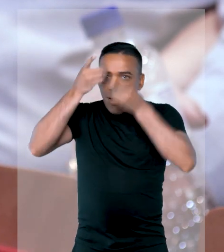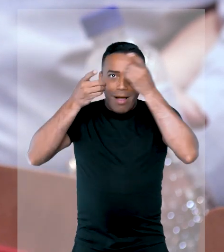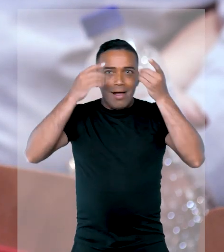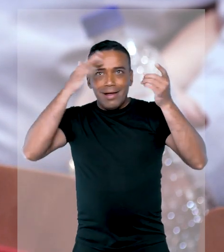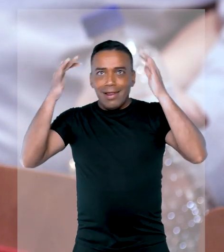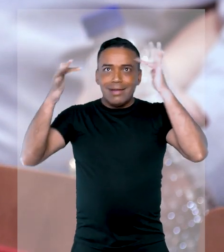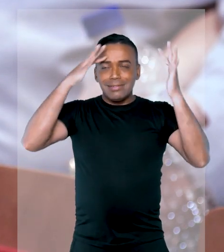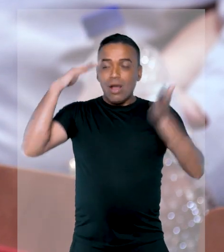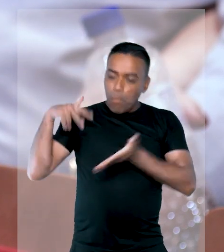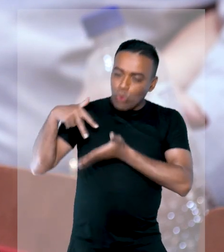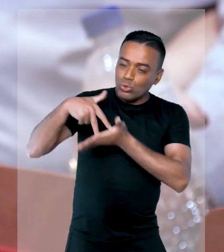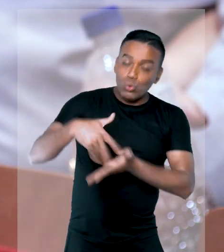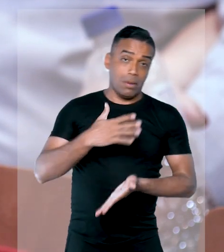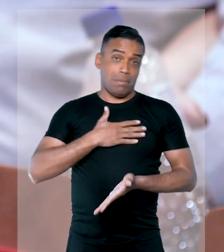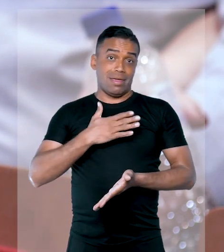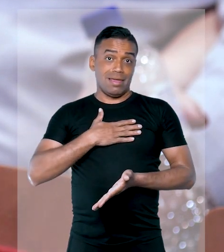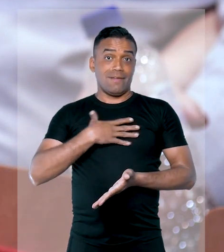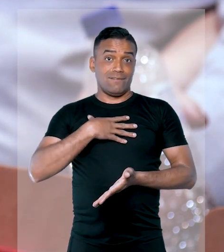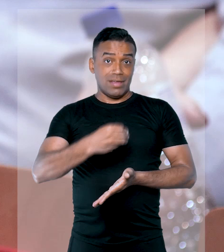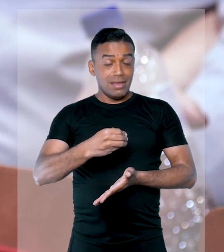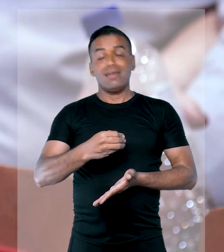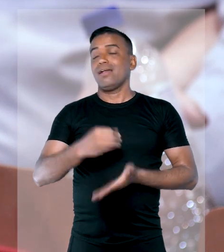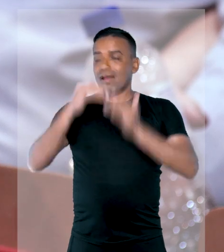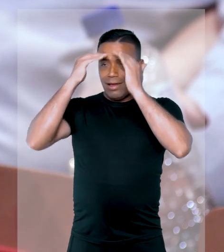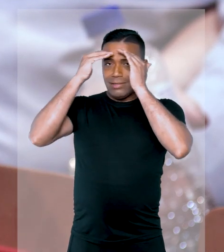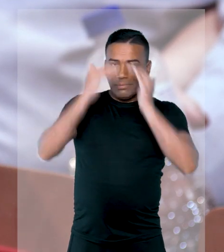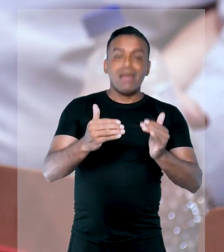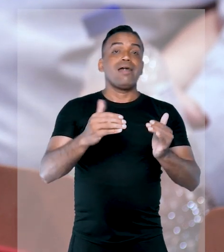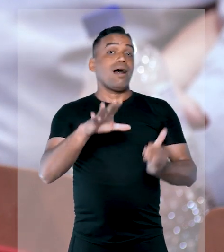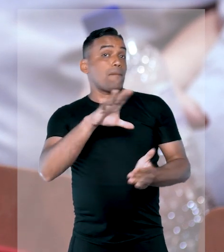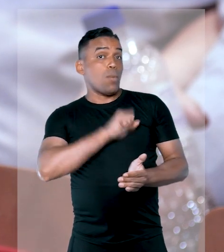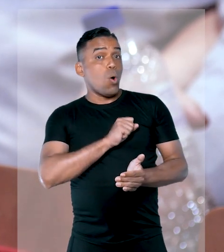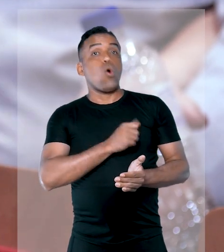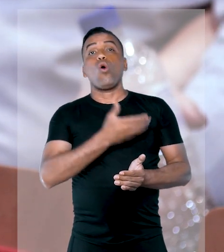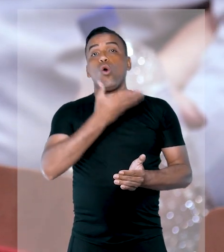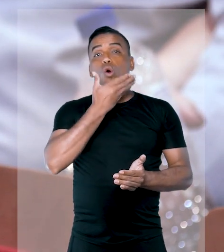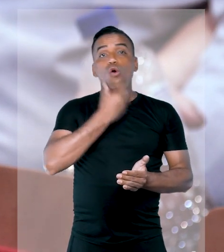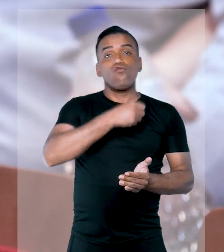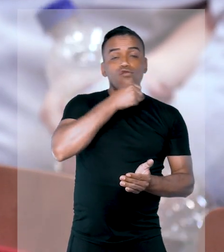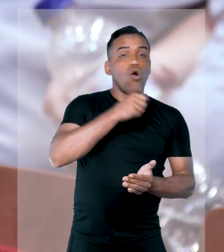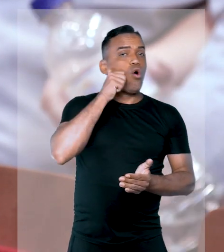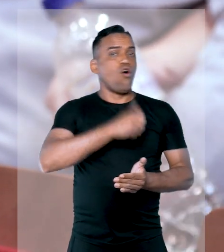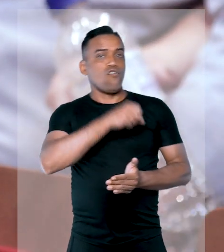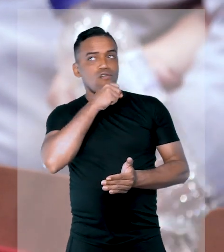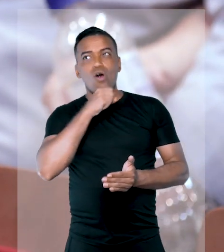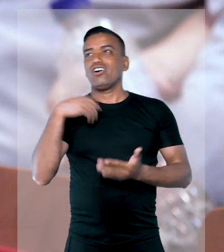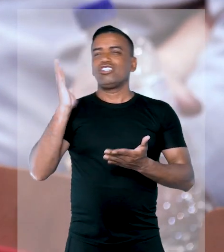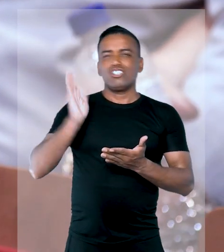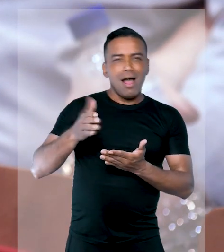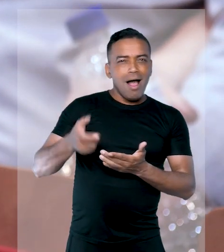uma postura da Letícia sempre muito respeito e amor aos avós. Então, já havia toda uma bagagem,